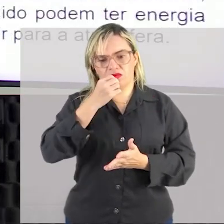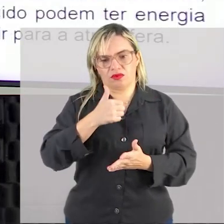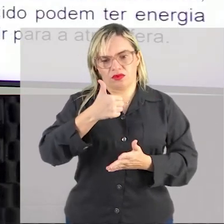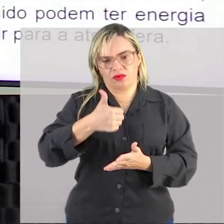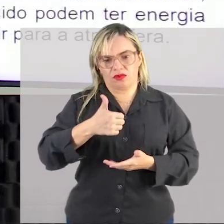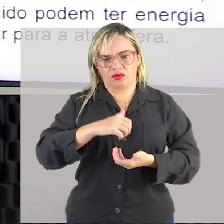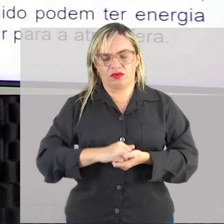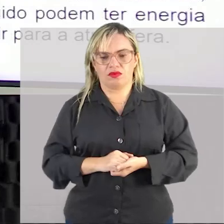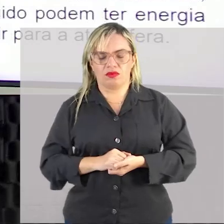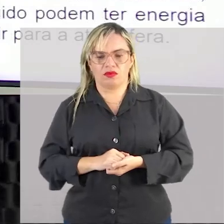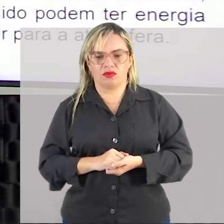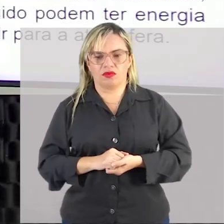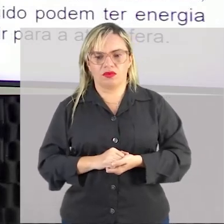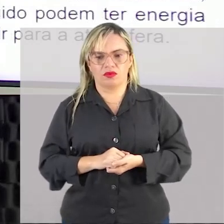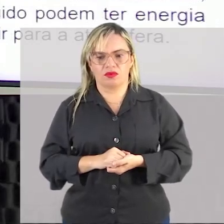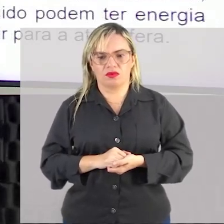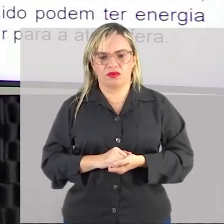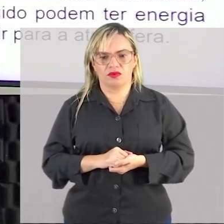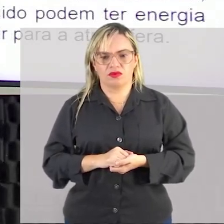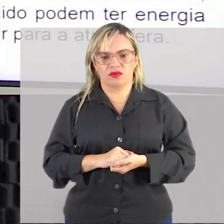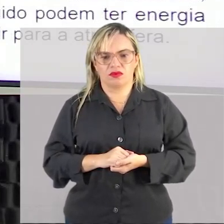né, gente?